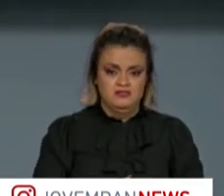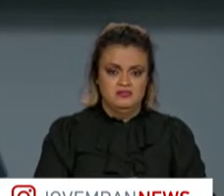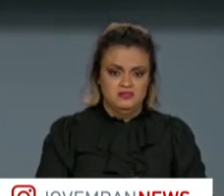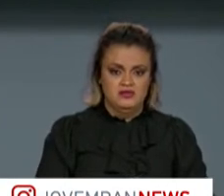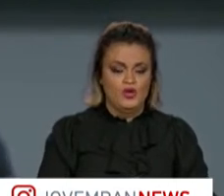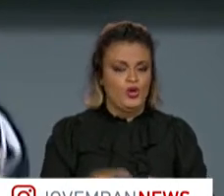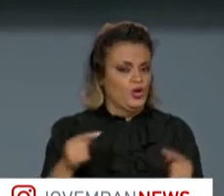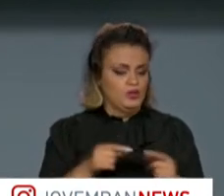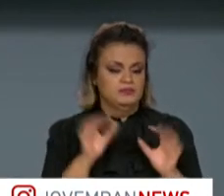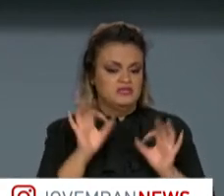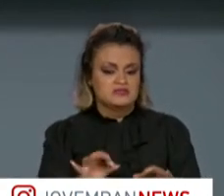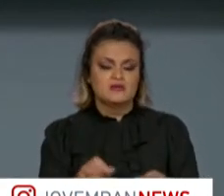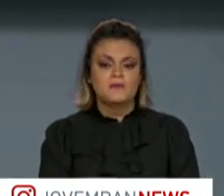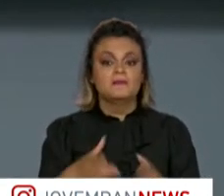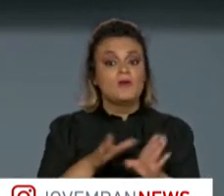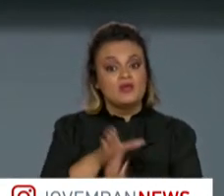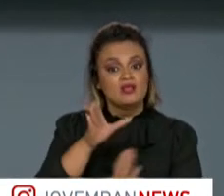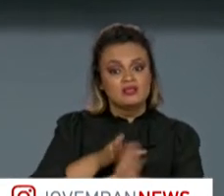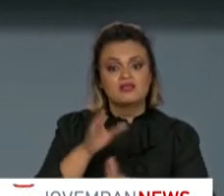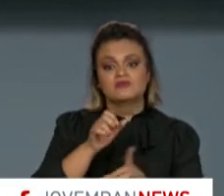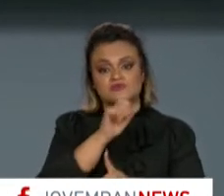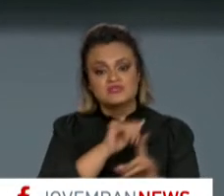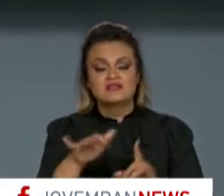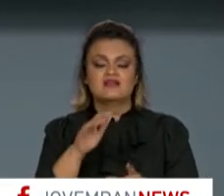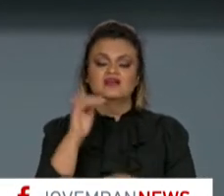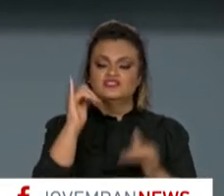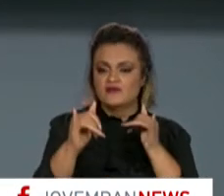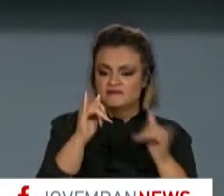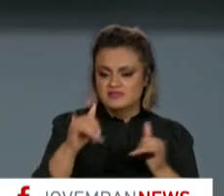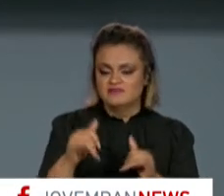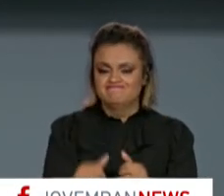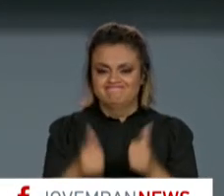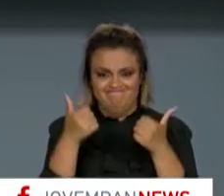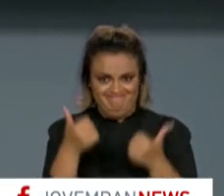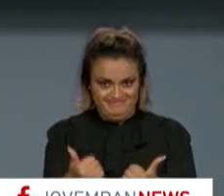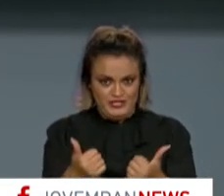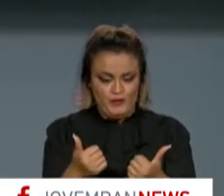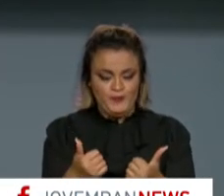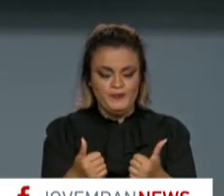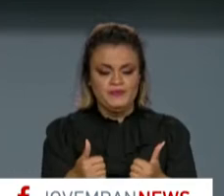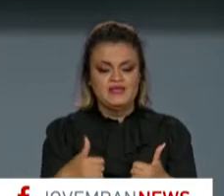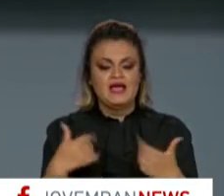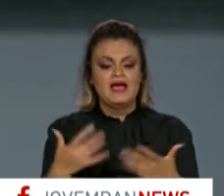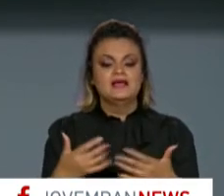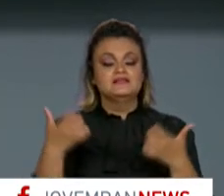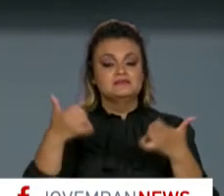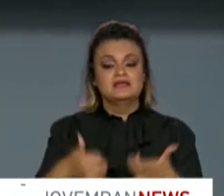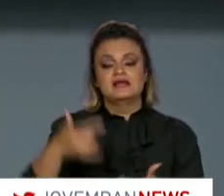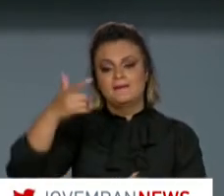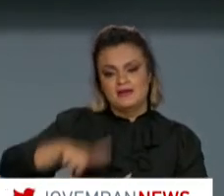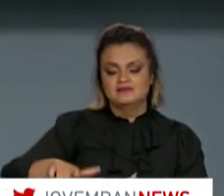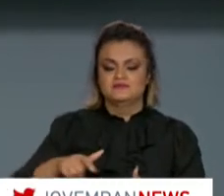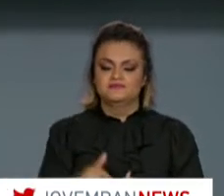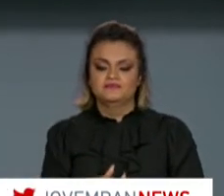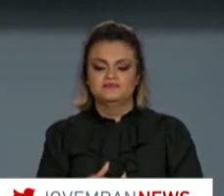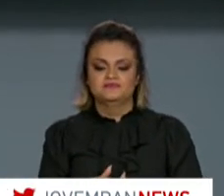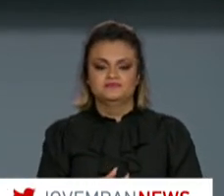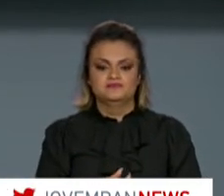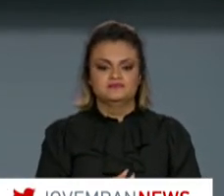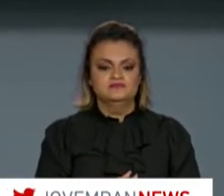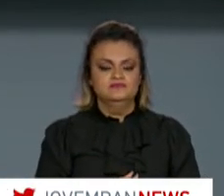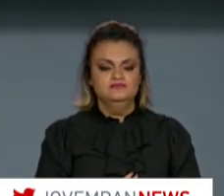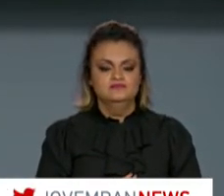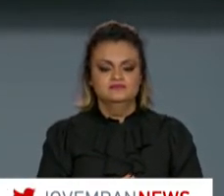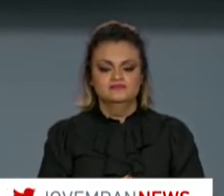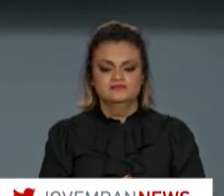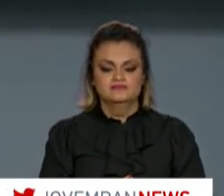Até para orientar a sociedade em relação a isso. Dito isso, queria fazer também uma observação